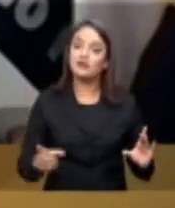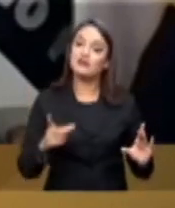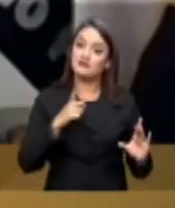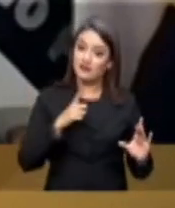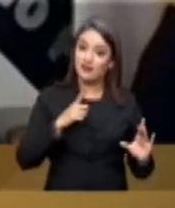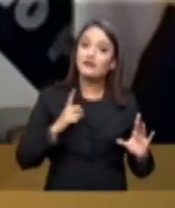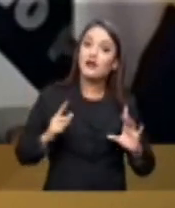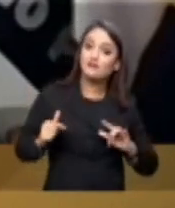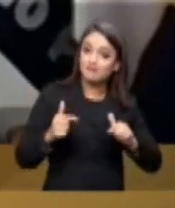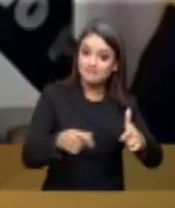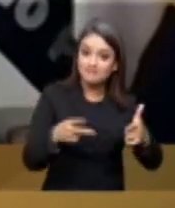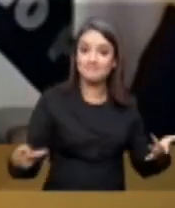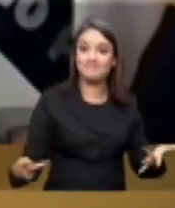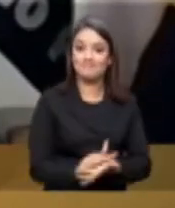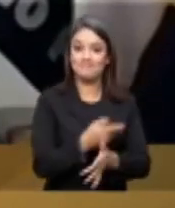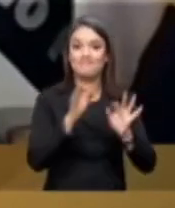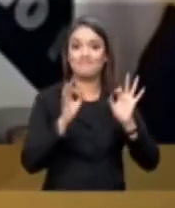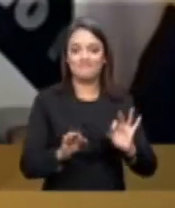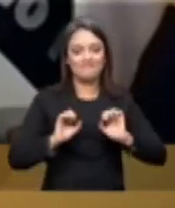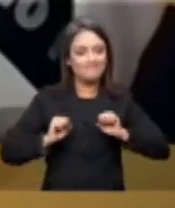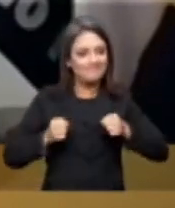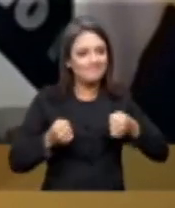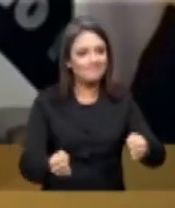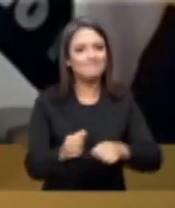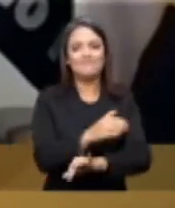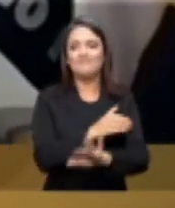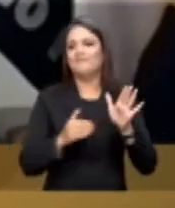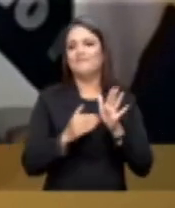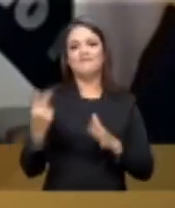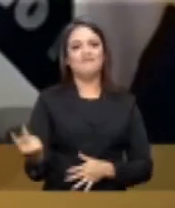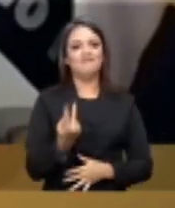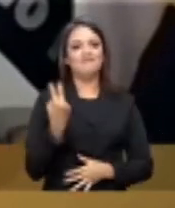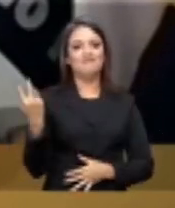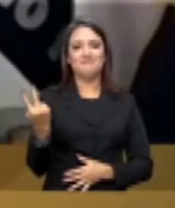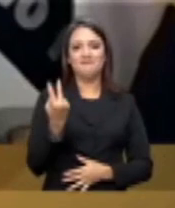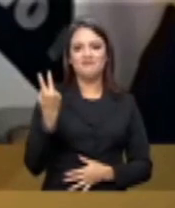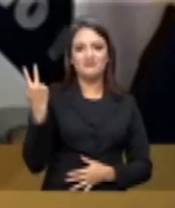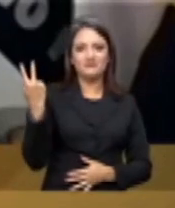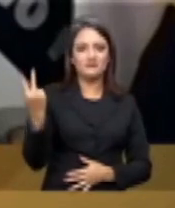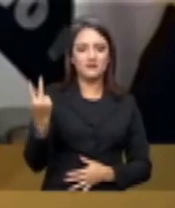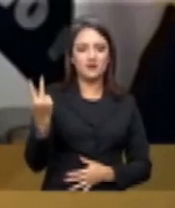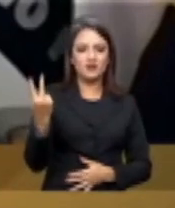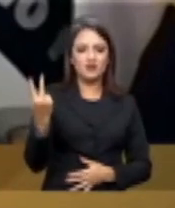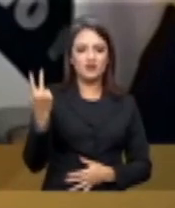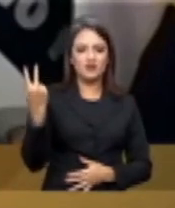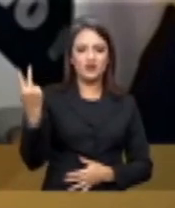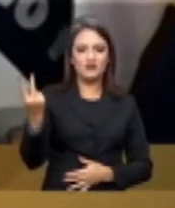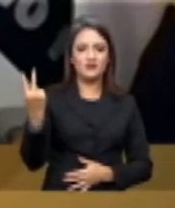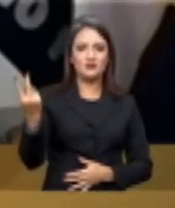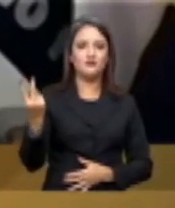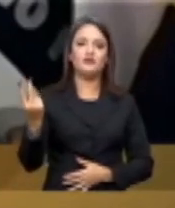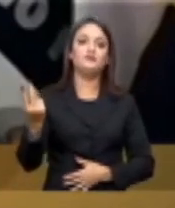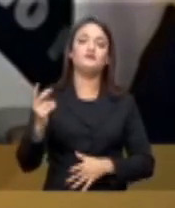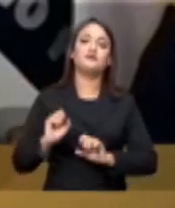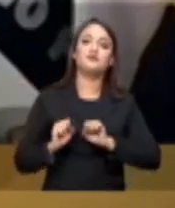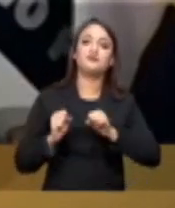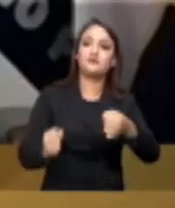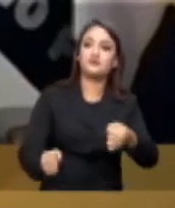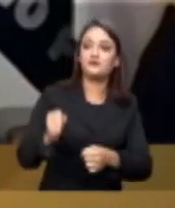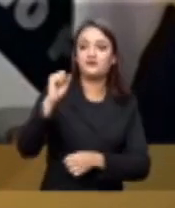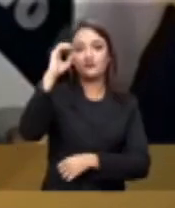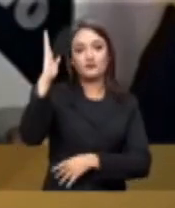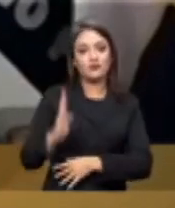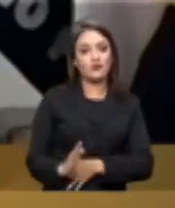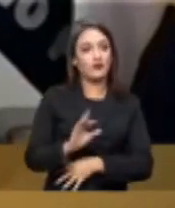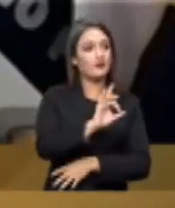vigor para defender todos os seus valores, defender o Estado brasileiro, defender cada cidadão.